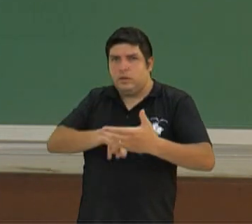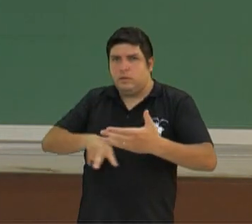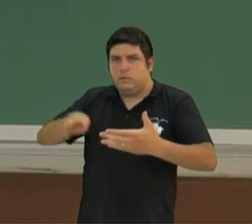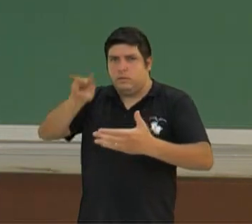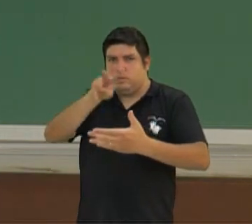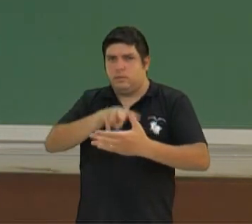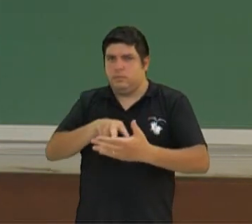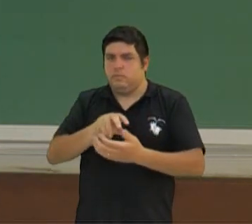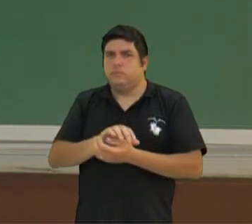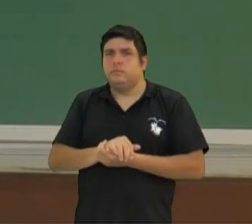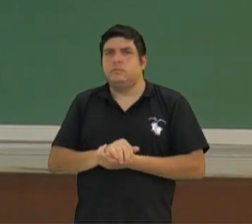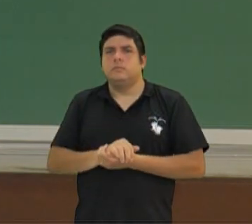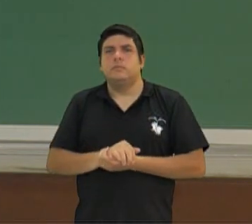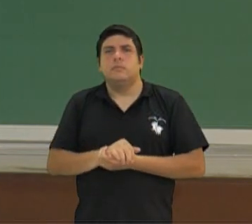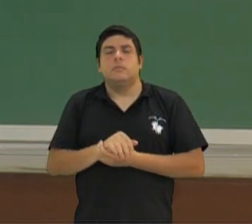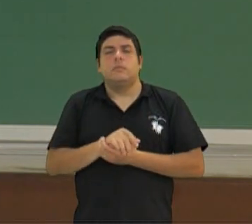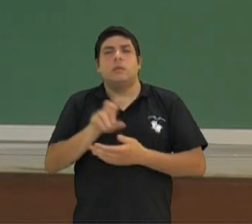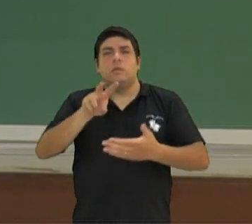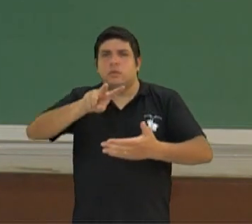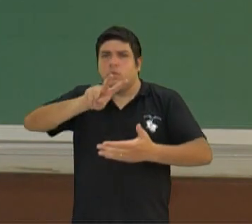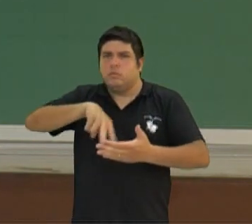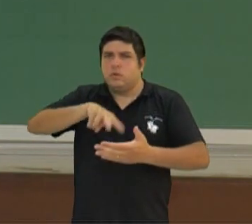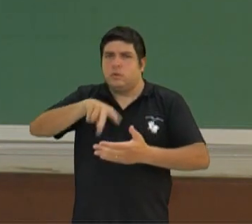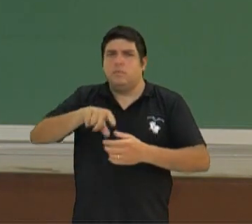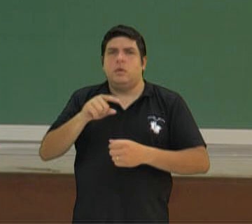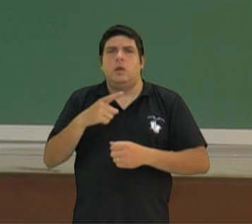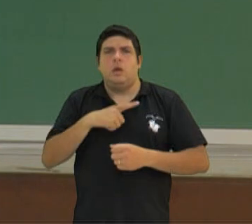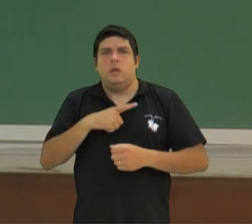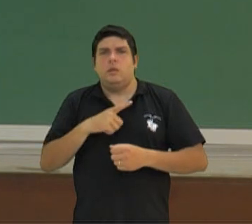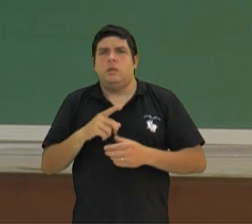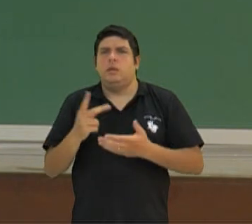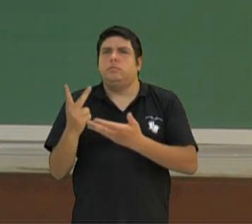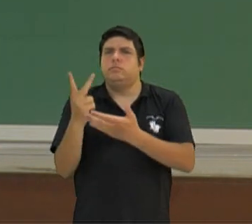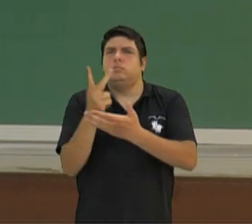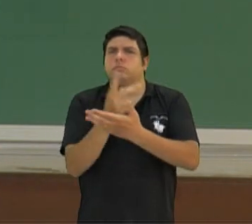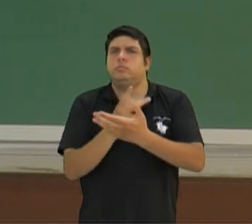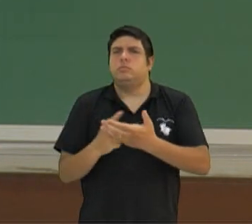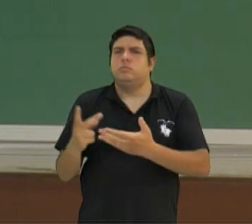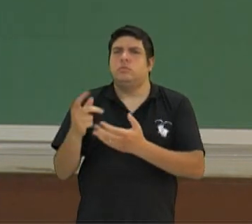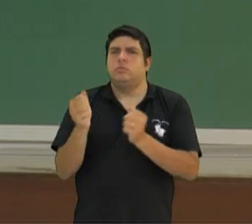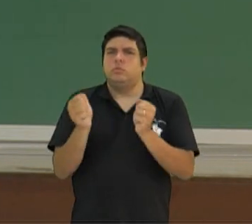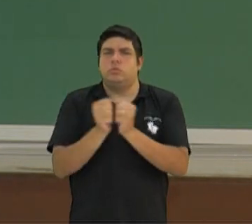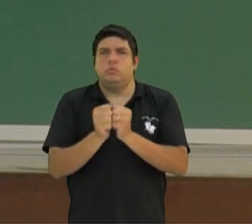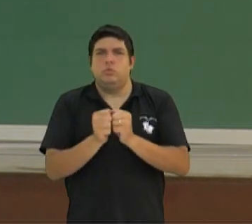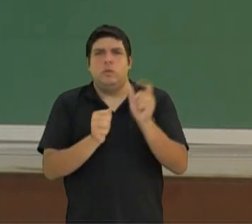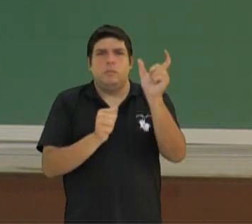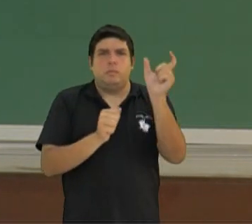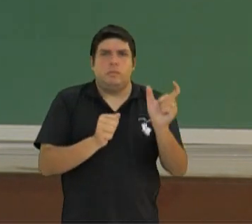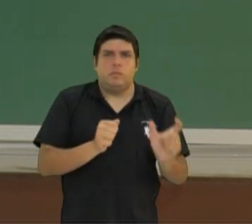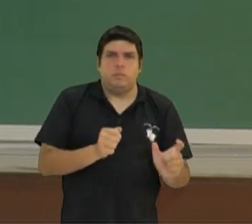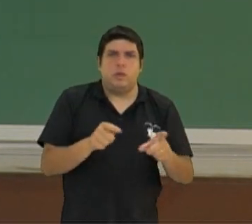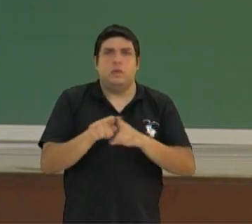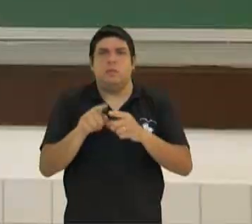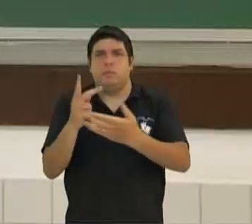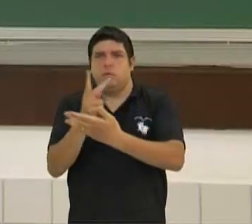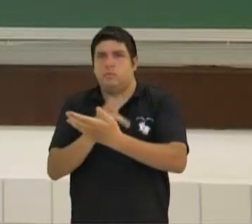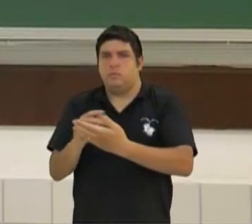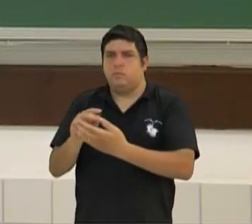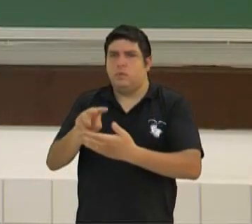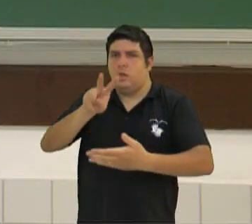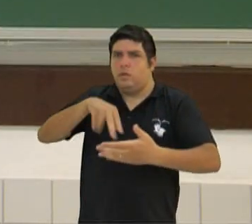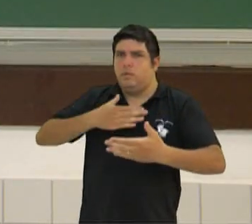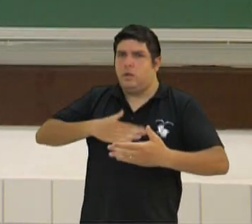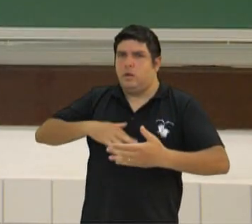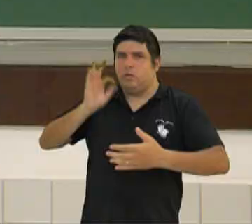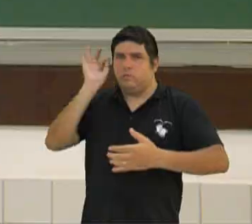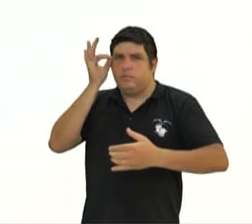tá? E aqui a gente tem uma linguagem não verbal também, então considere o que está escrito e o que está desenhado, ok? Leiam com calma aí,